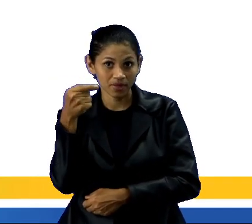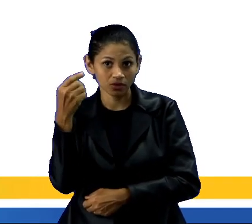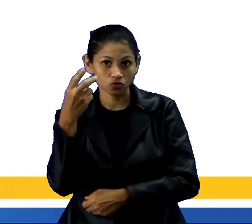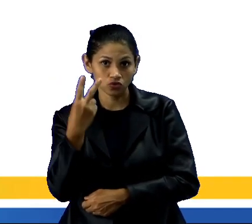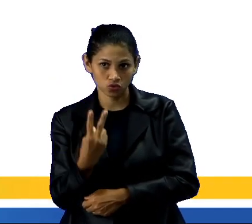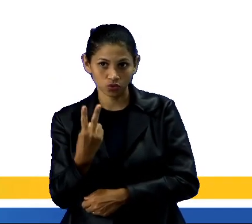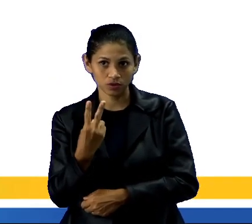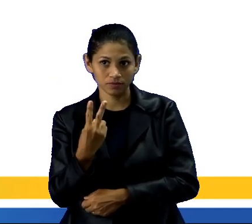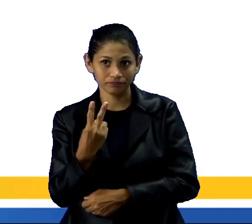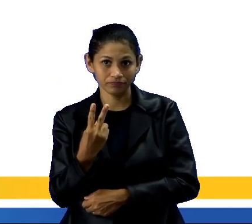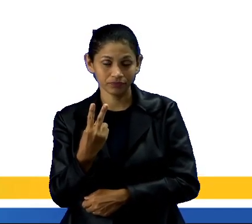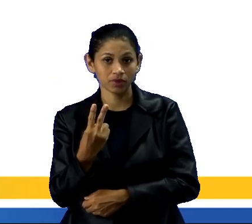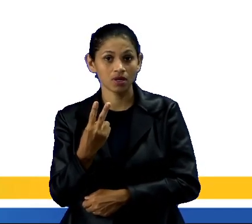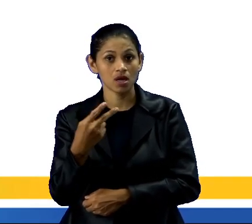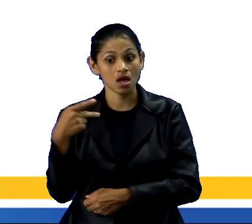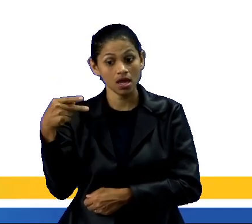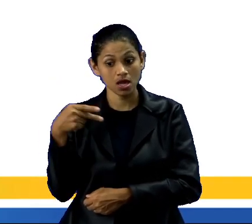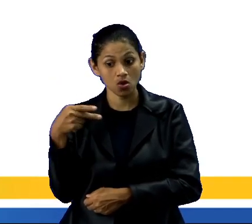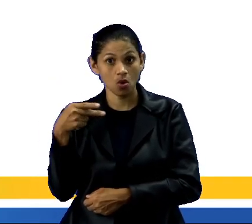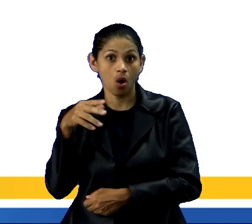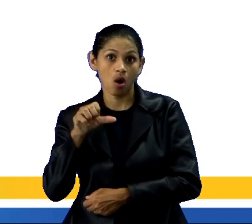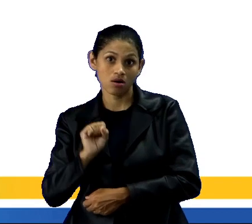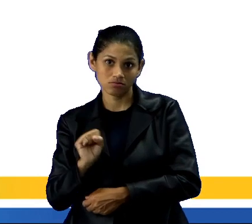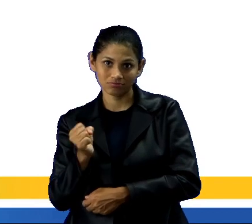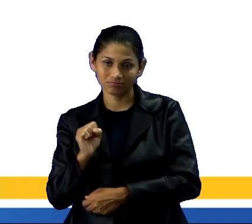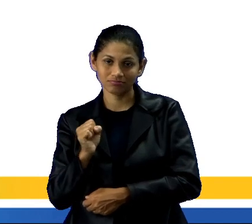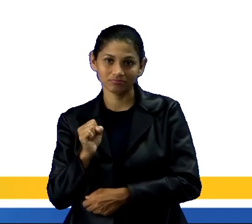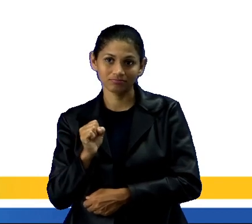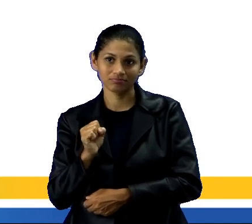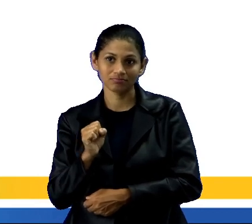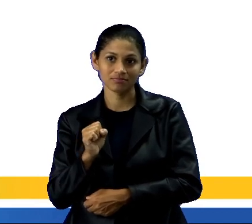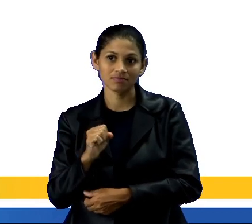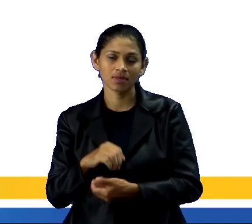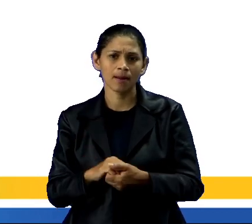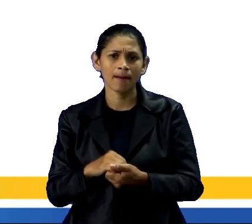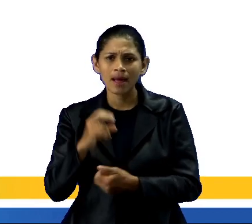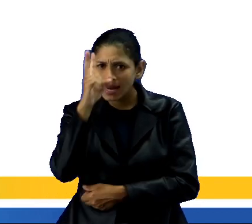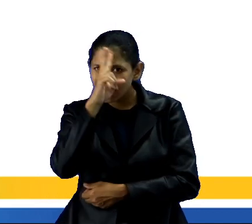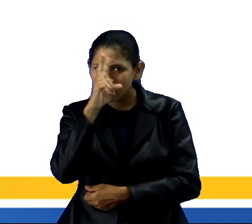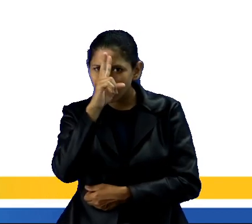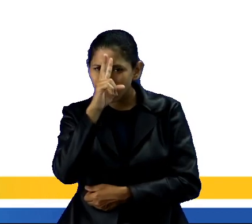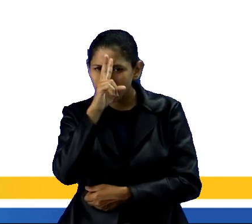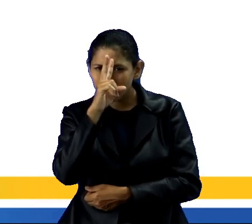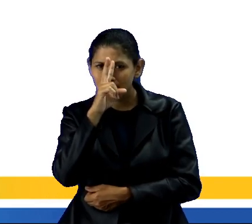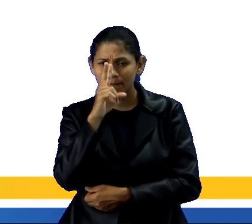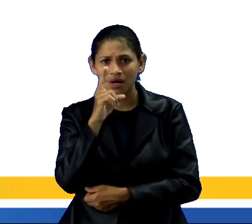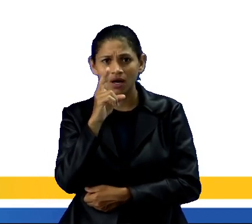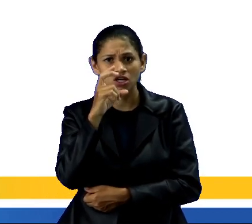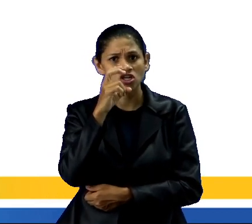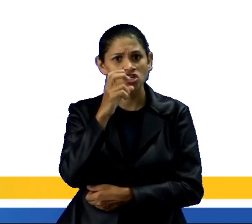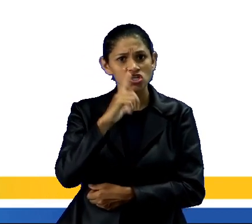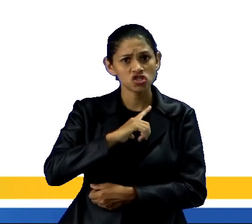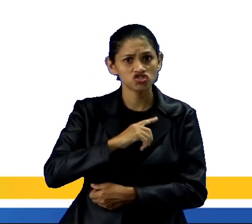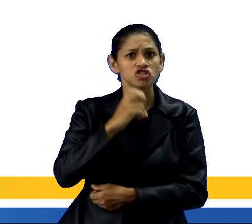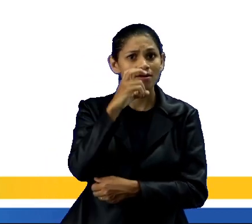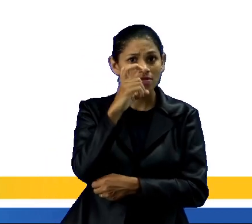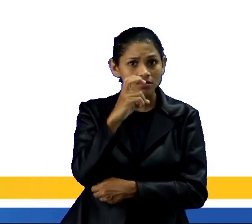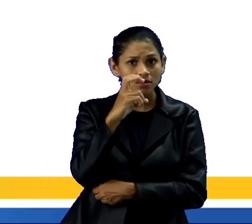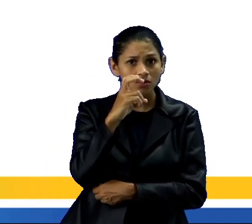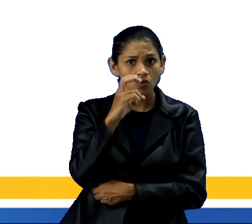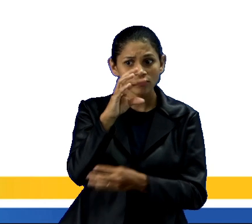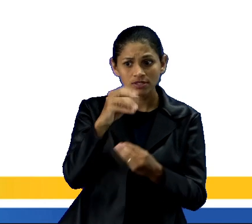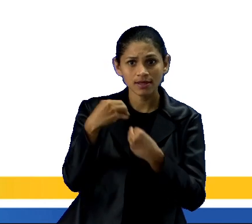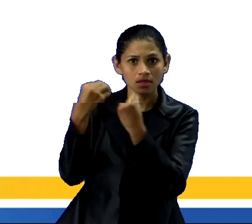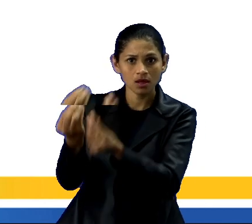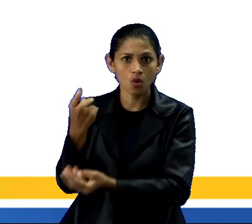menos 2, que dá 8. E aí, lembra que do lado era 5, como você emprestou 1, ficou